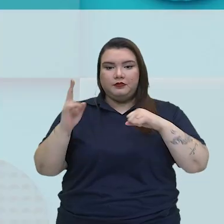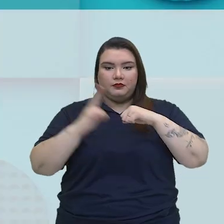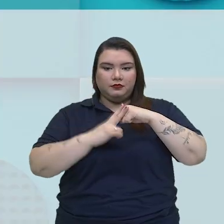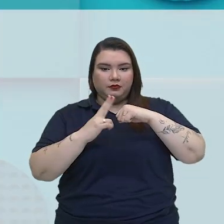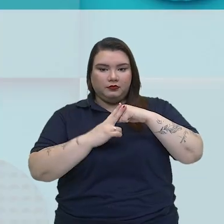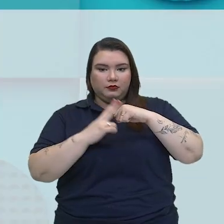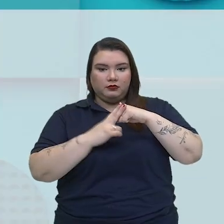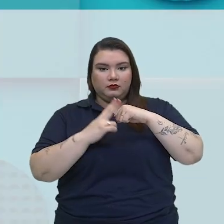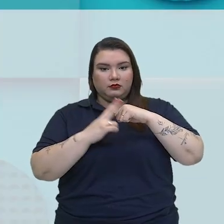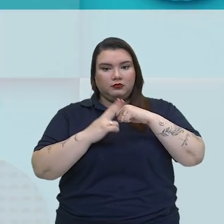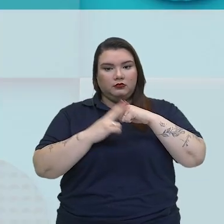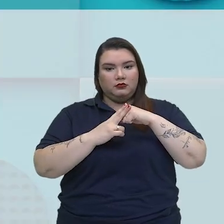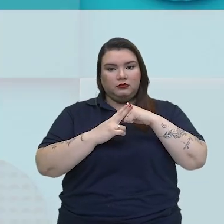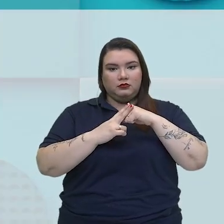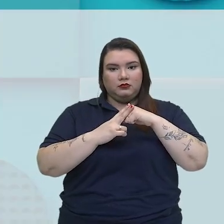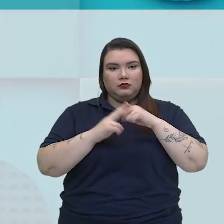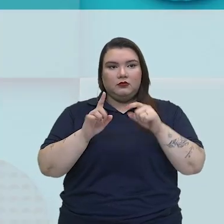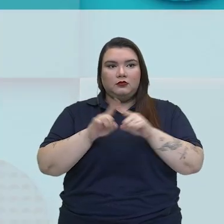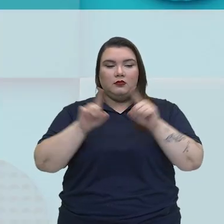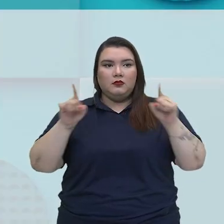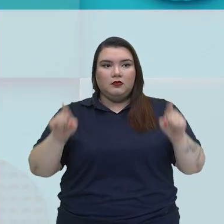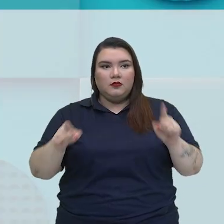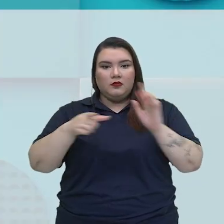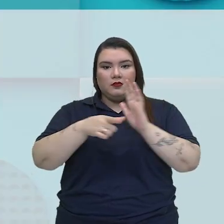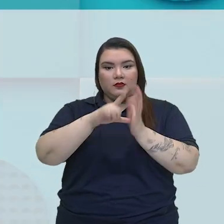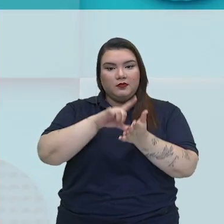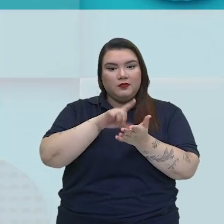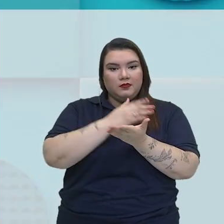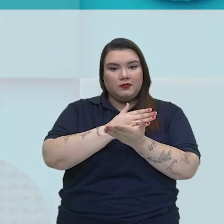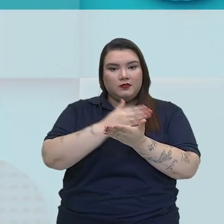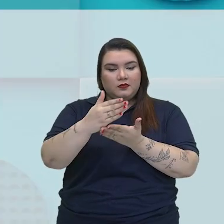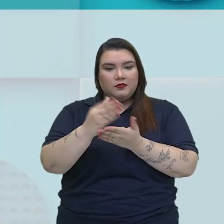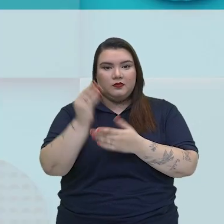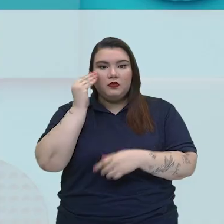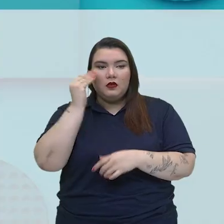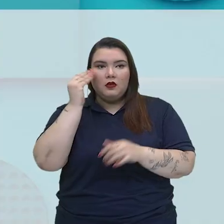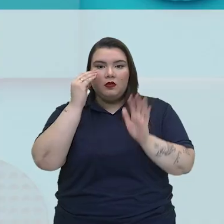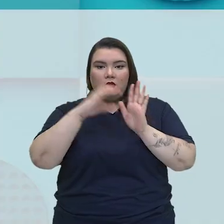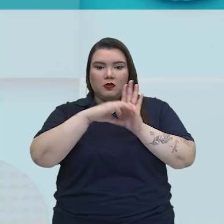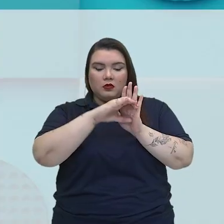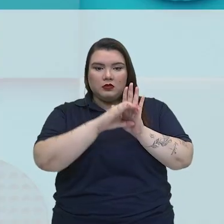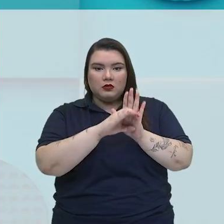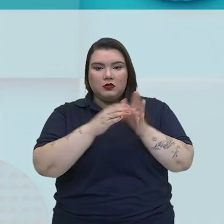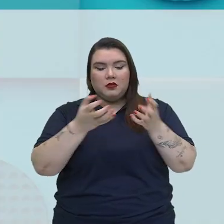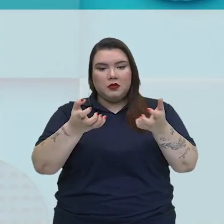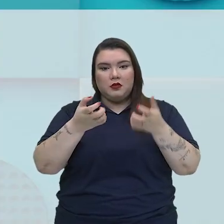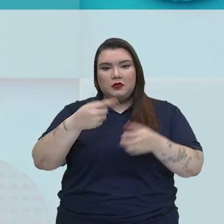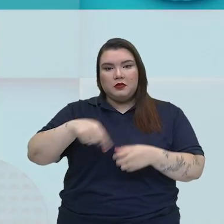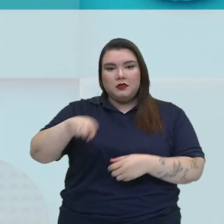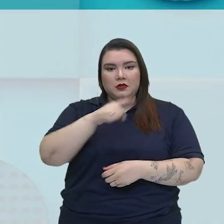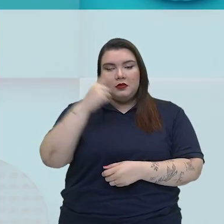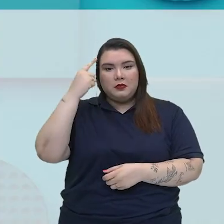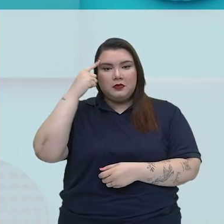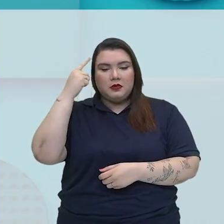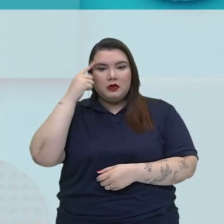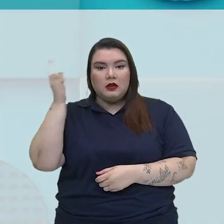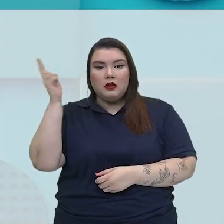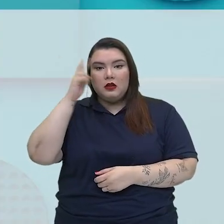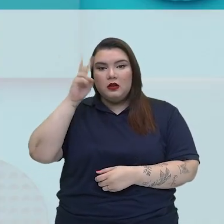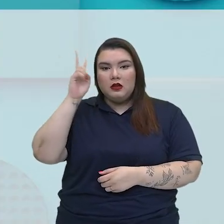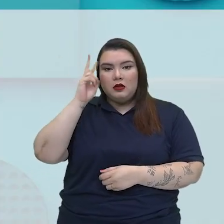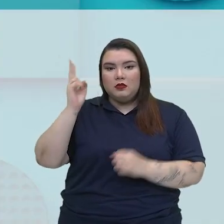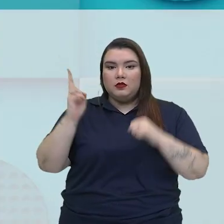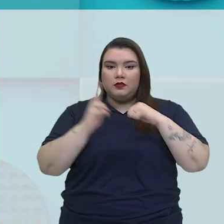verbos, verbs. Mas antes de nós começarmos, de nós vermos o conceito, eu quero que você pense aí e